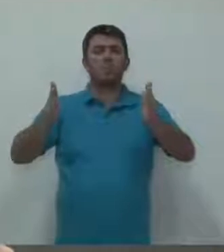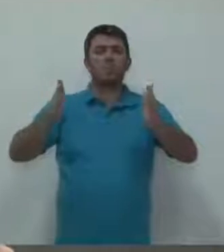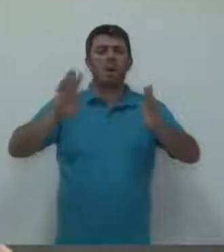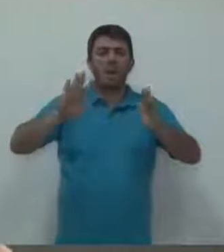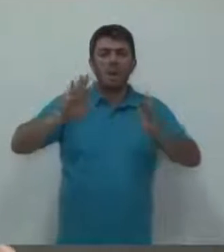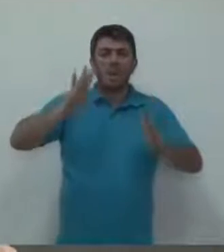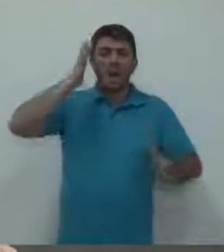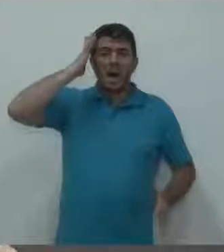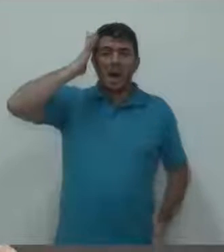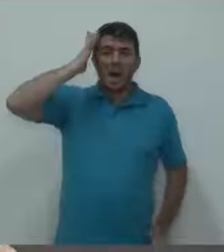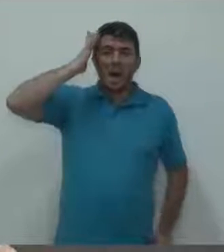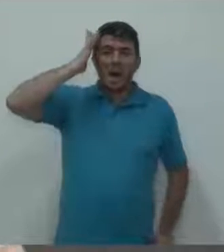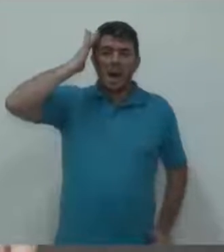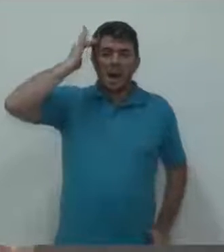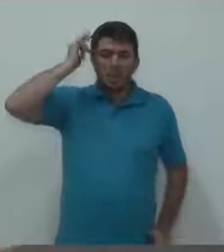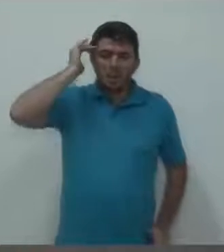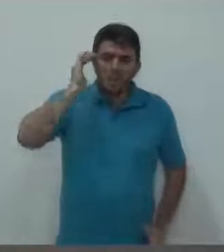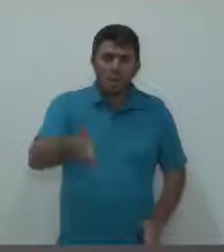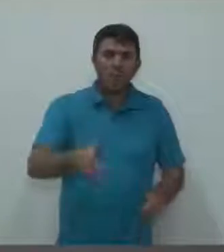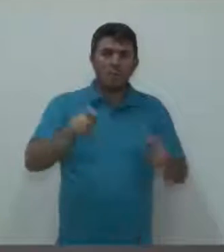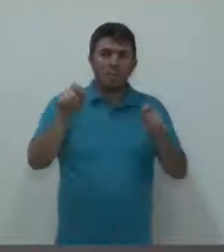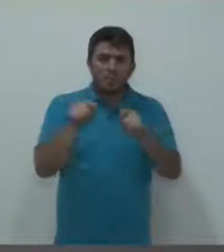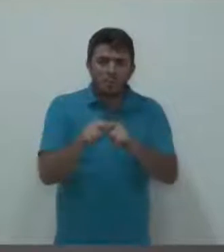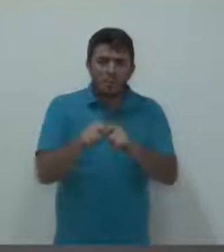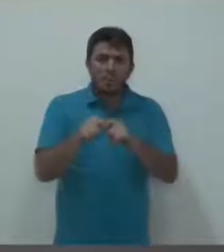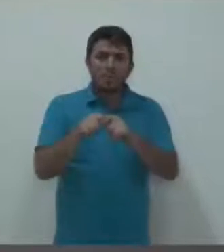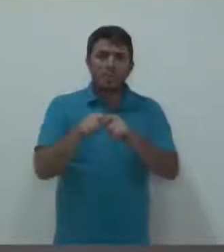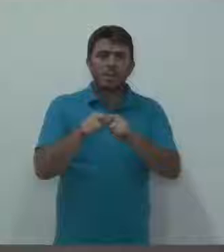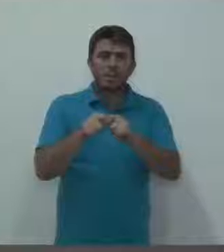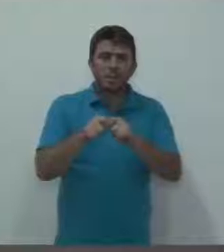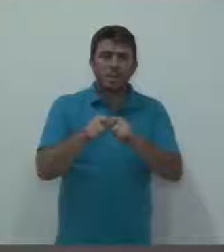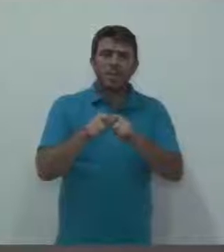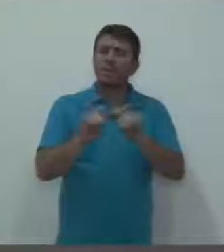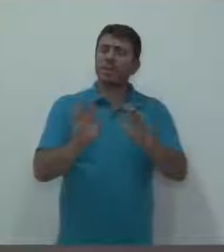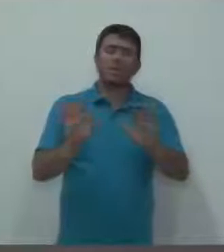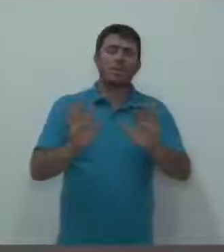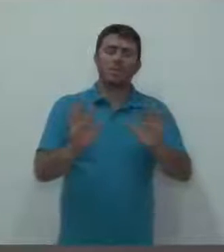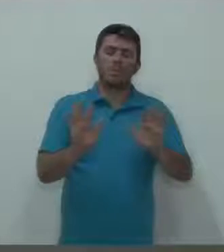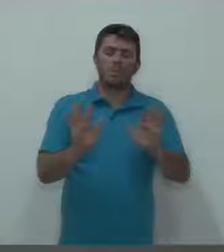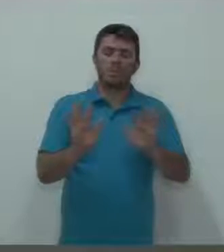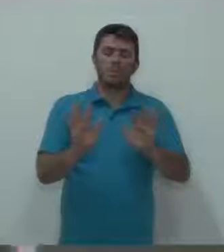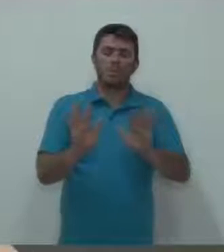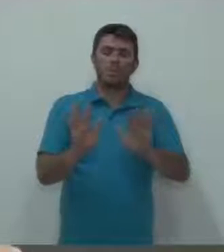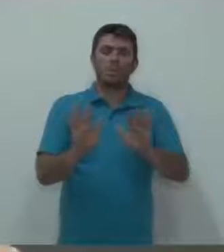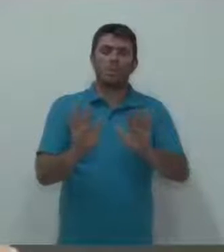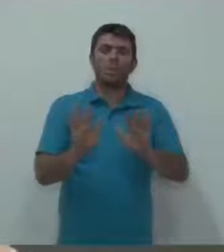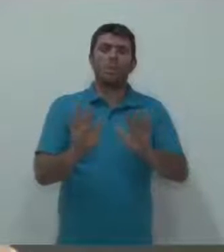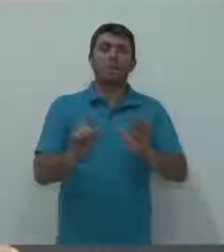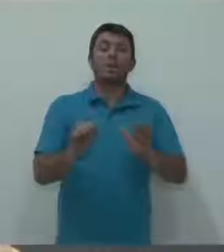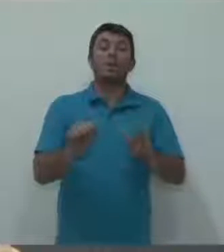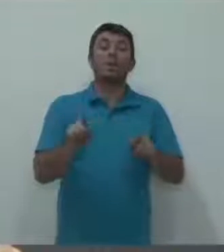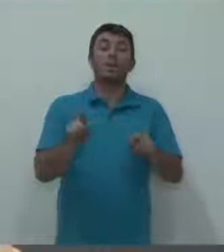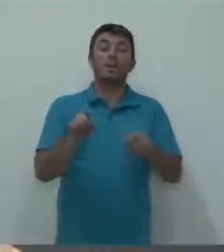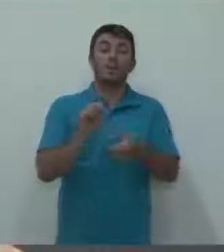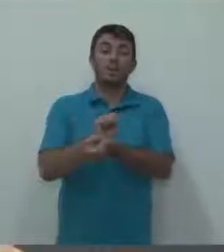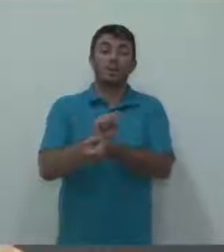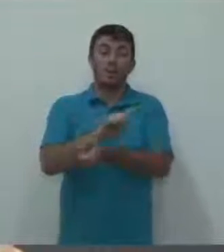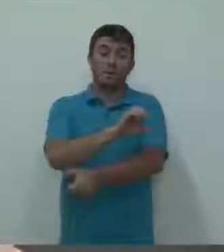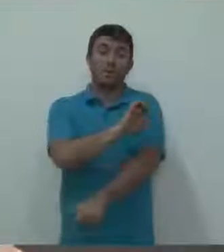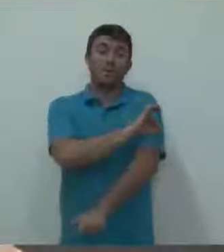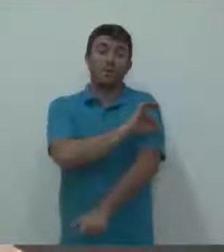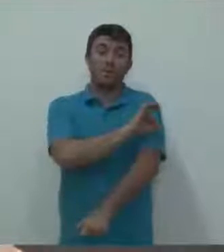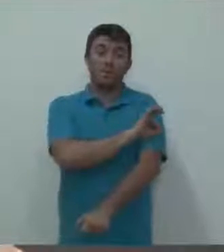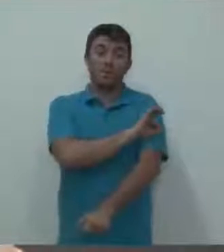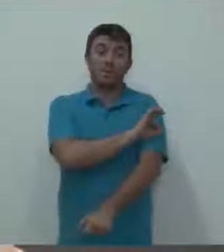amanhã, votando-se como outros casos que não foram tirados dos apêndices aqui, já vai criar? Não, não vai criar. O governo depende, primeiro, se for criar